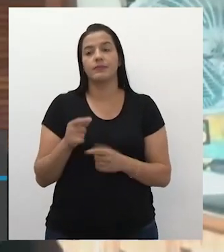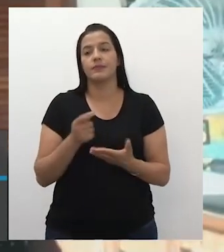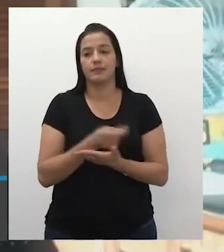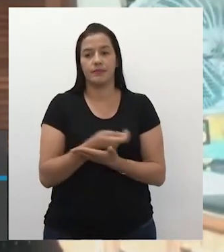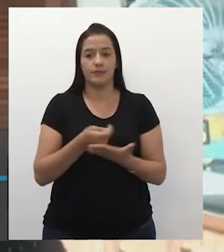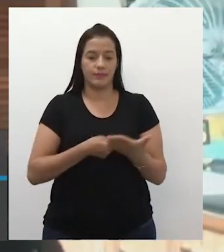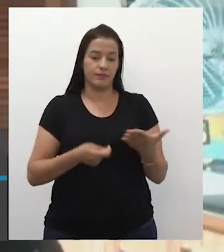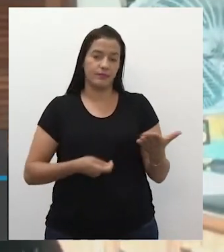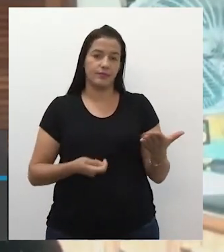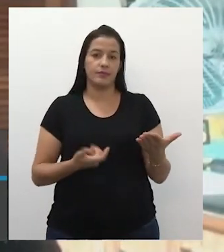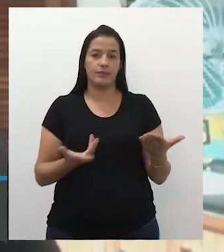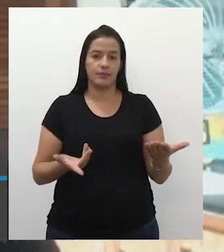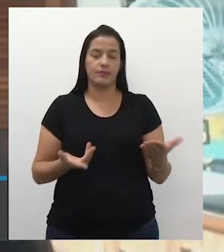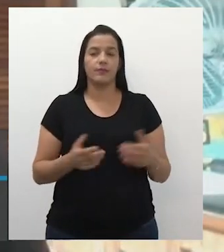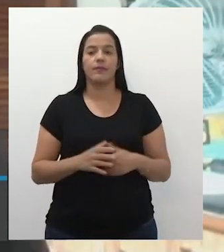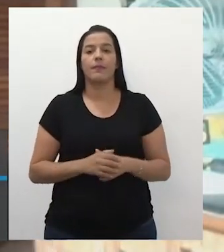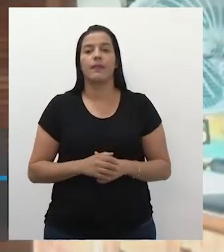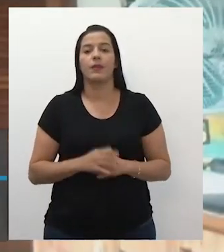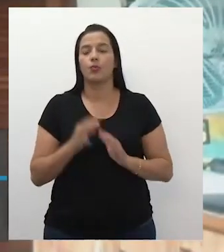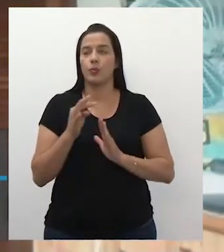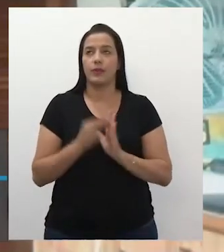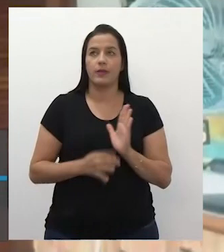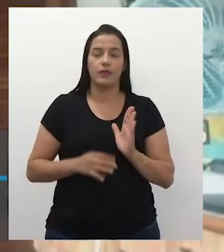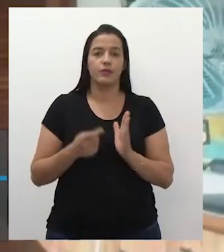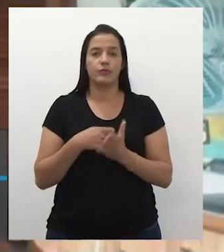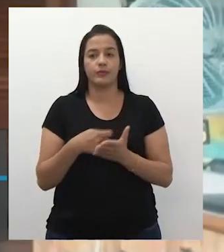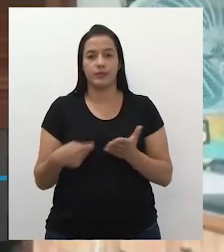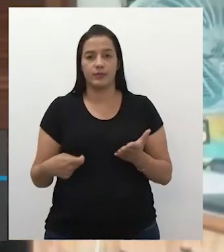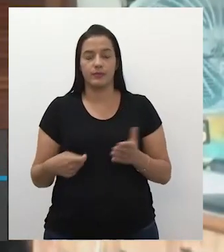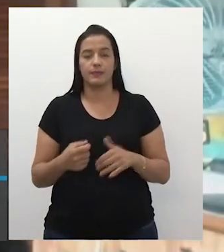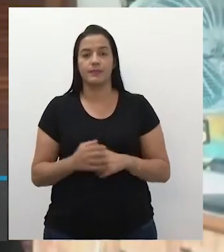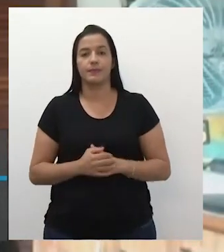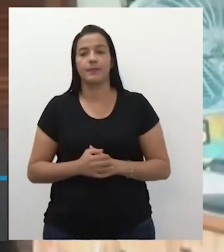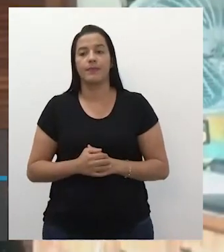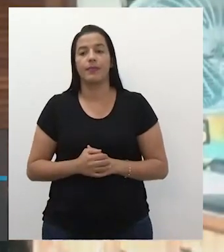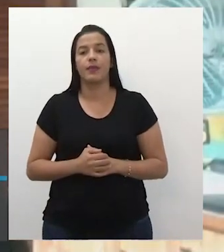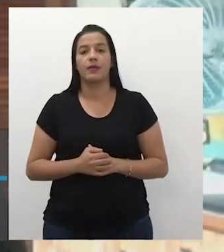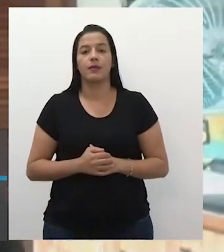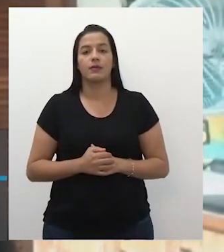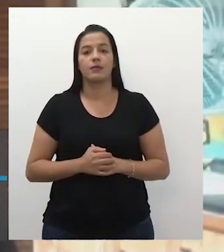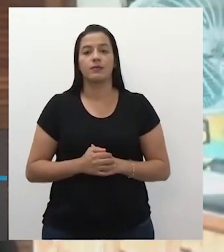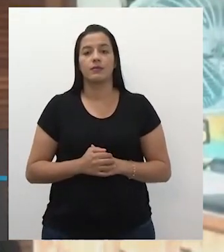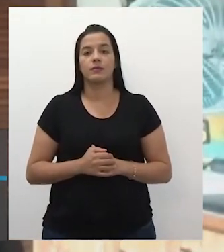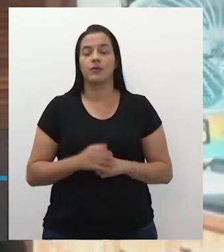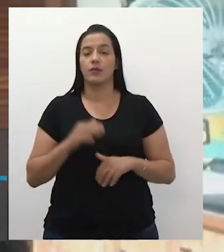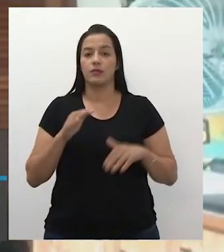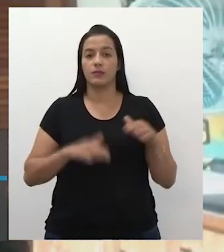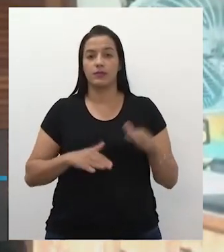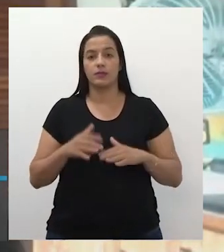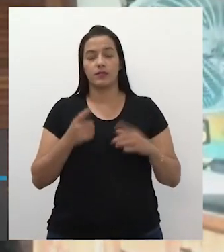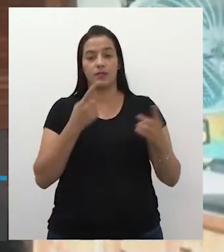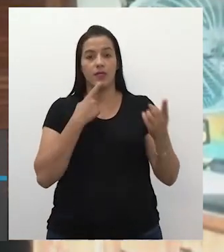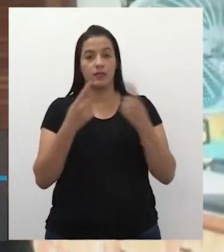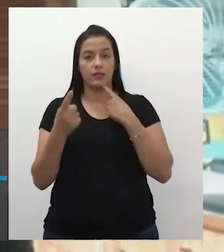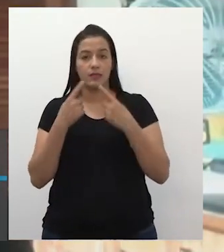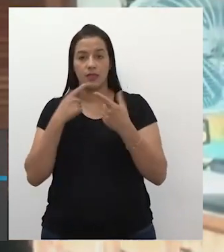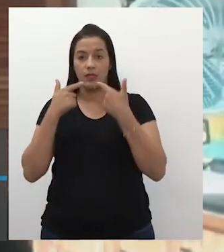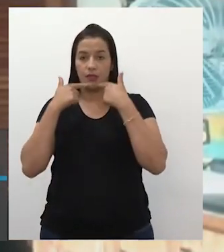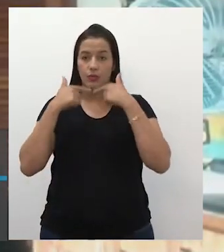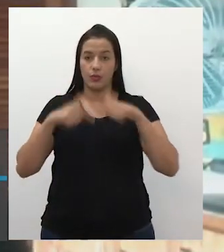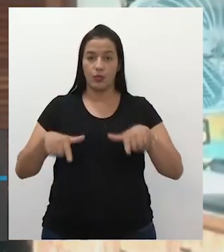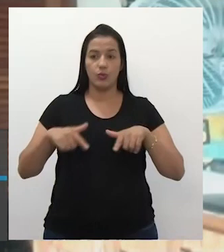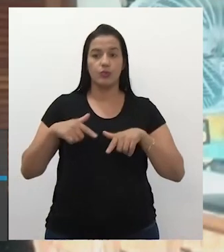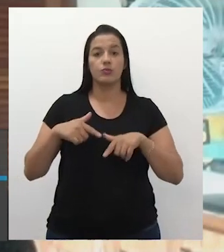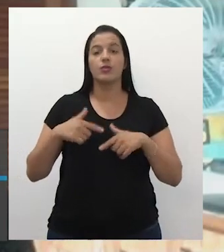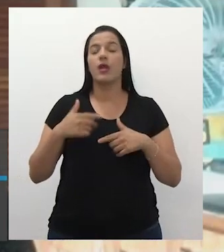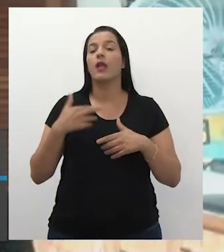passado para a forma textual, né, escrita. E, evidentemente, que a questão da linguagem não verbal ela não faz parte do nosso